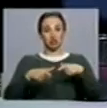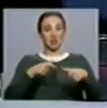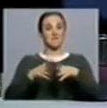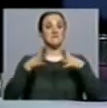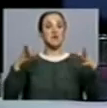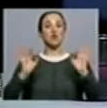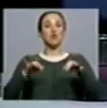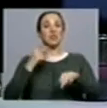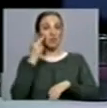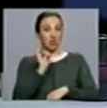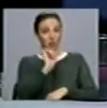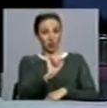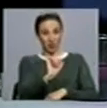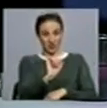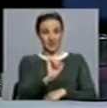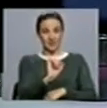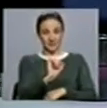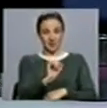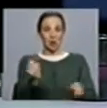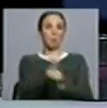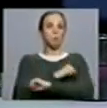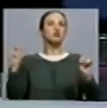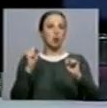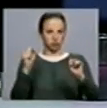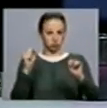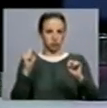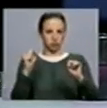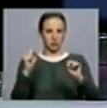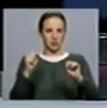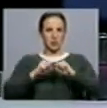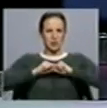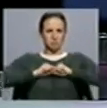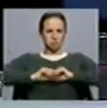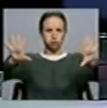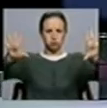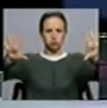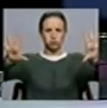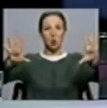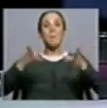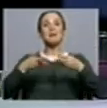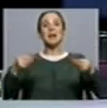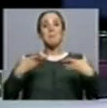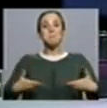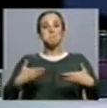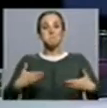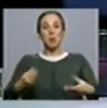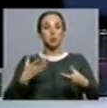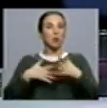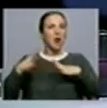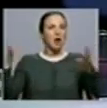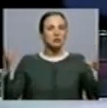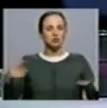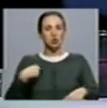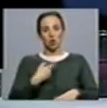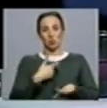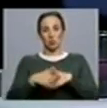parte final da vida delas, na explosão das supernovas, atiram para o universo os elementos mais pesados do que eu e tu somos feitos. Portanto, nós somos